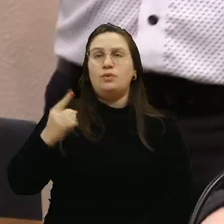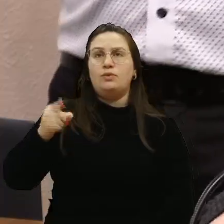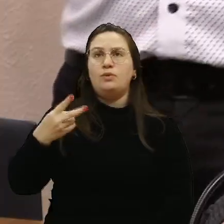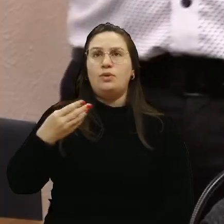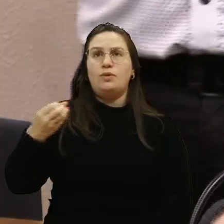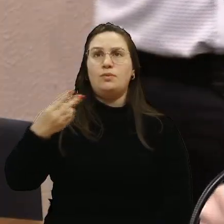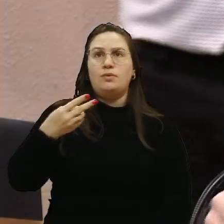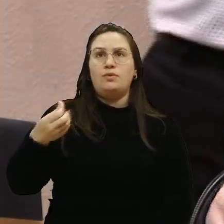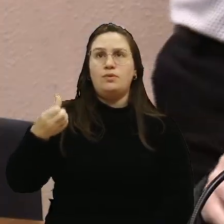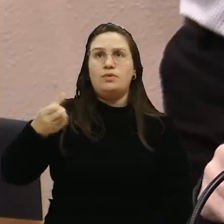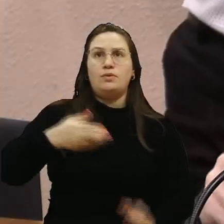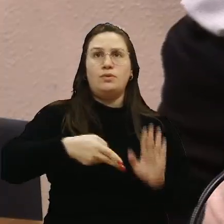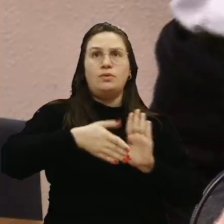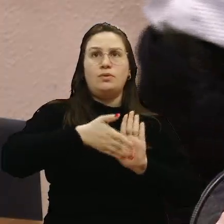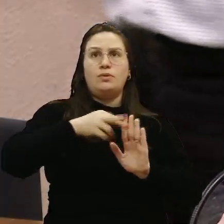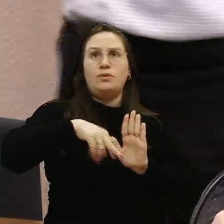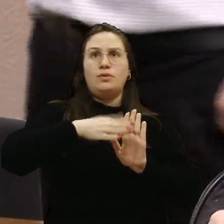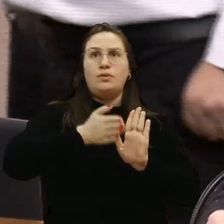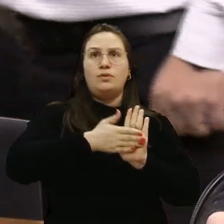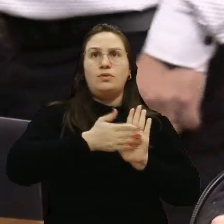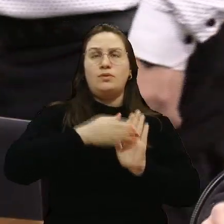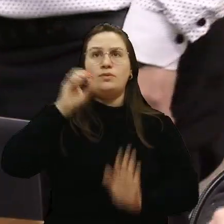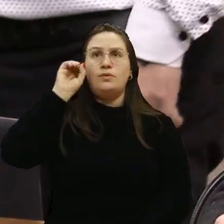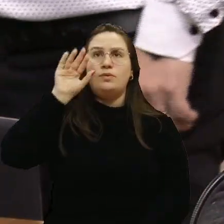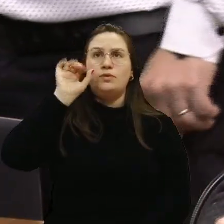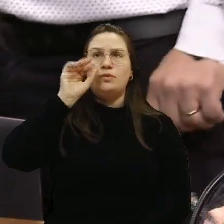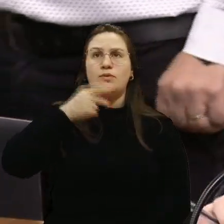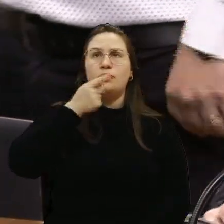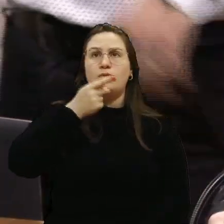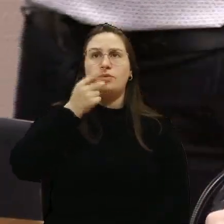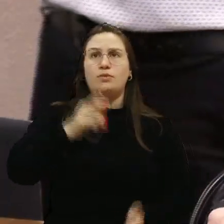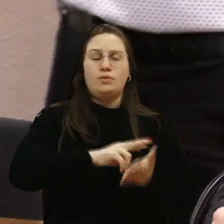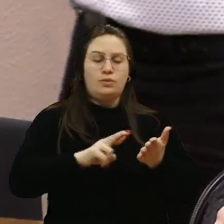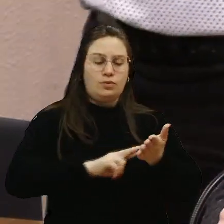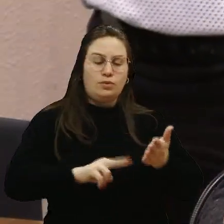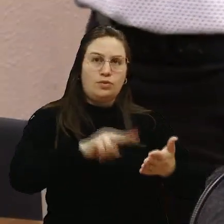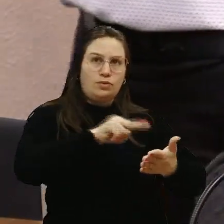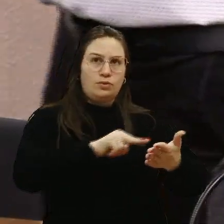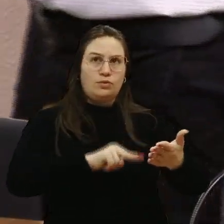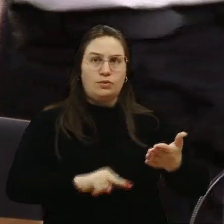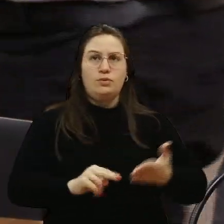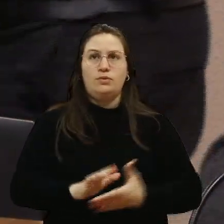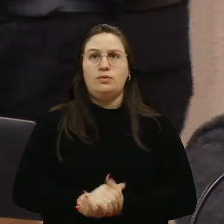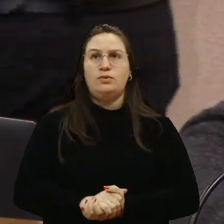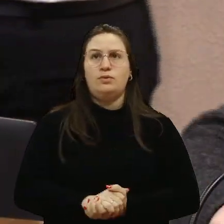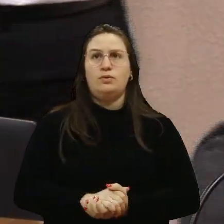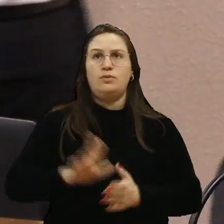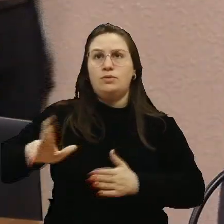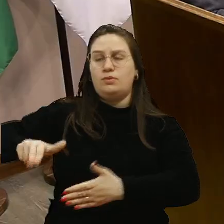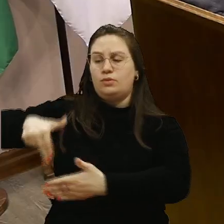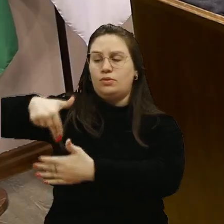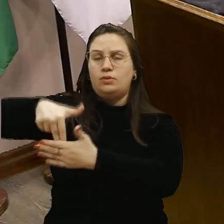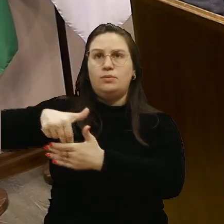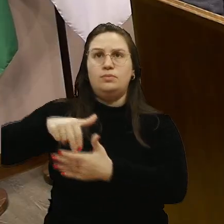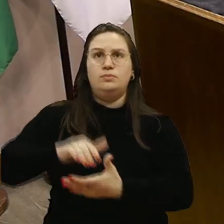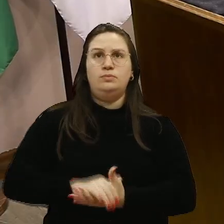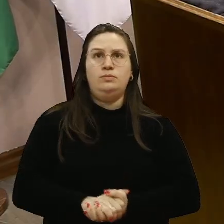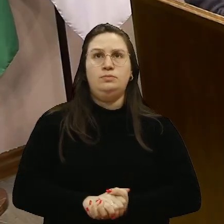1/2026. Relator, ad hoc, vereador Fiuza. Com a palavra o relator para a leitura do parecer da tribuna.